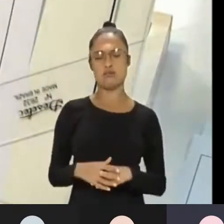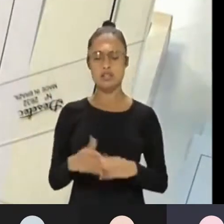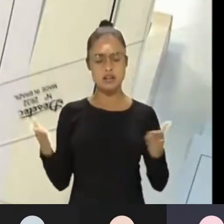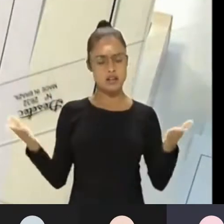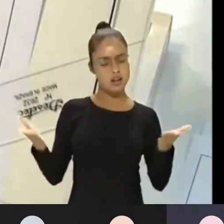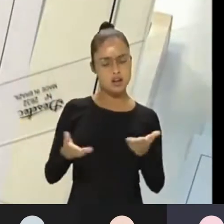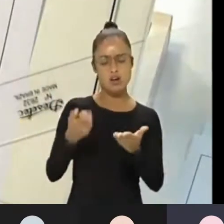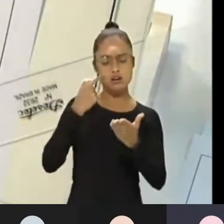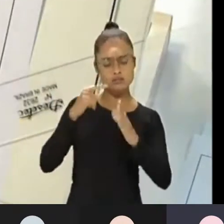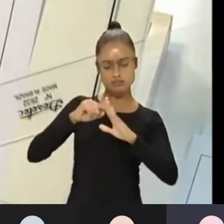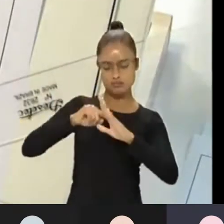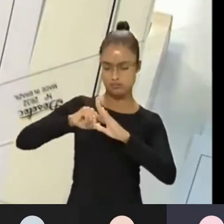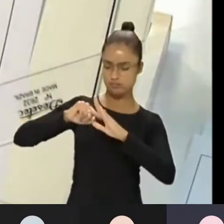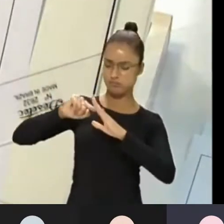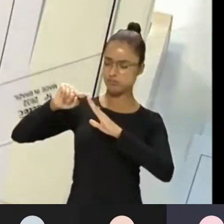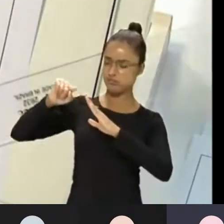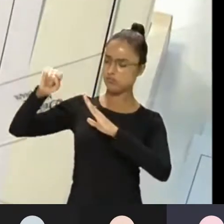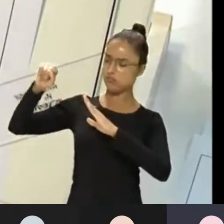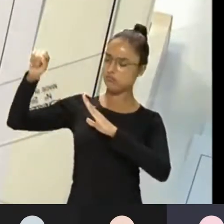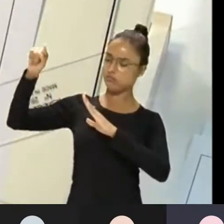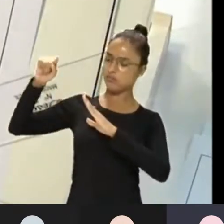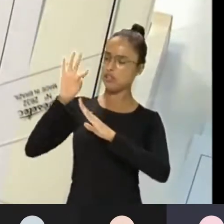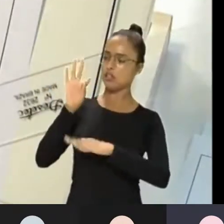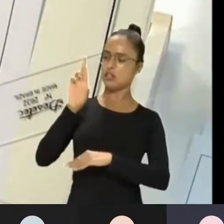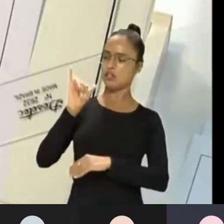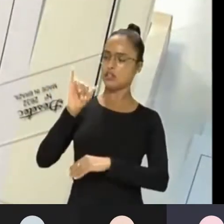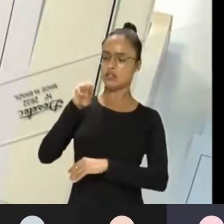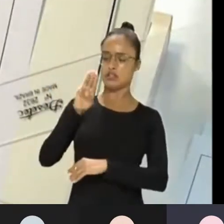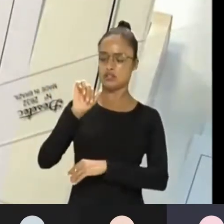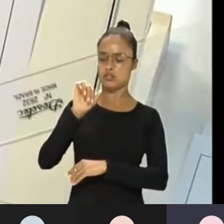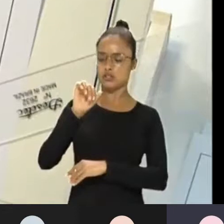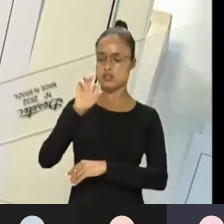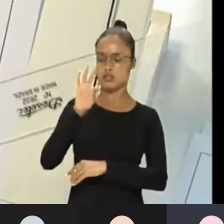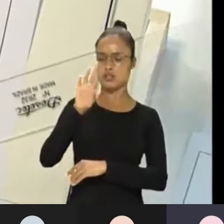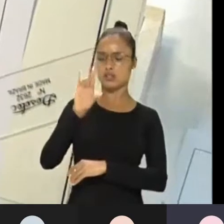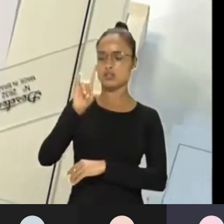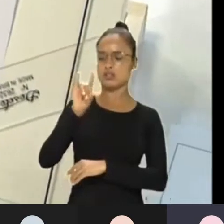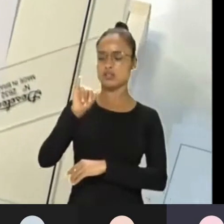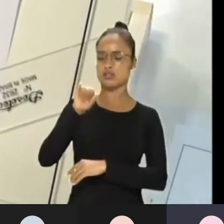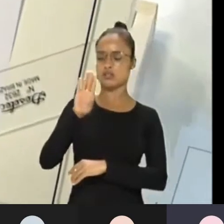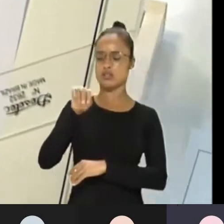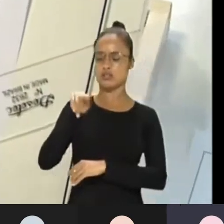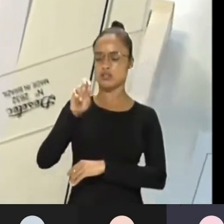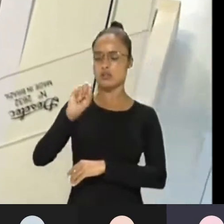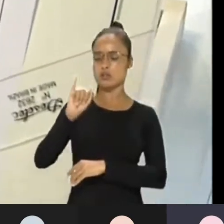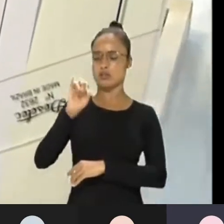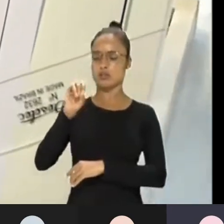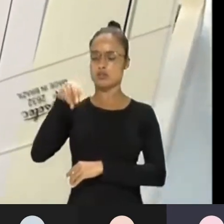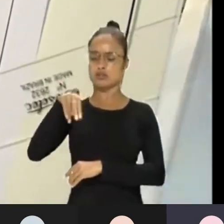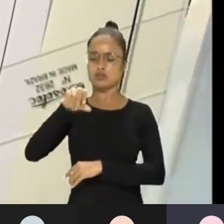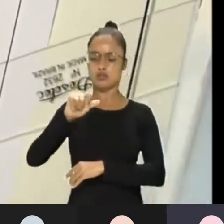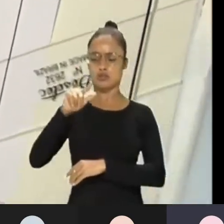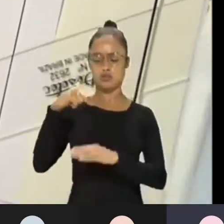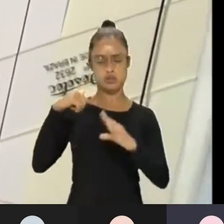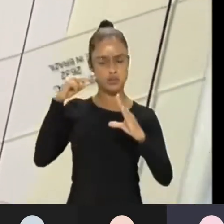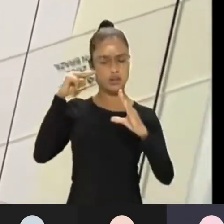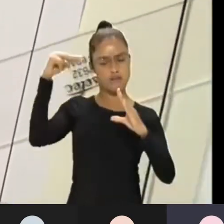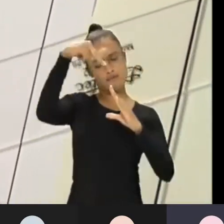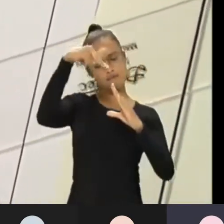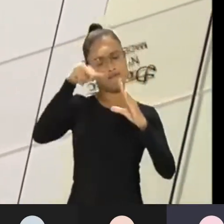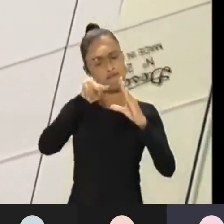E aí nós temos a formação do objeto tridimensional, que é o foco nessa nossa atividade